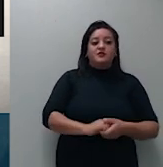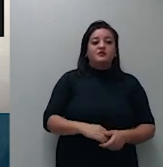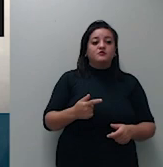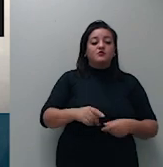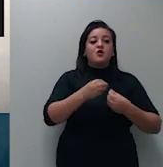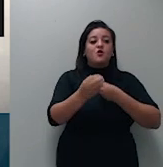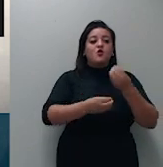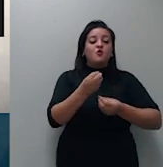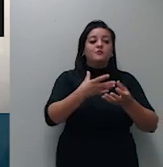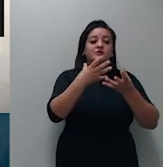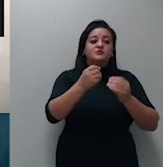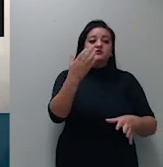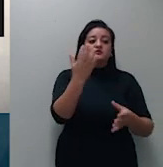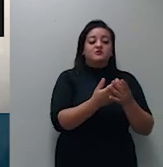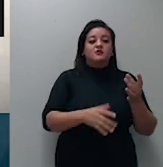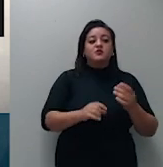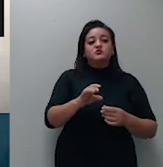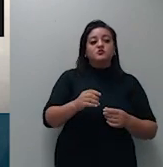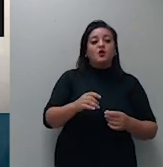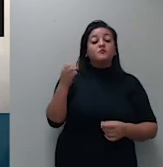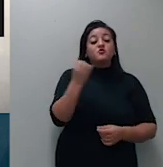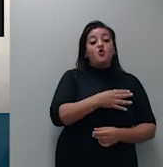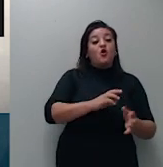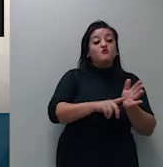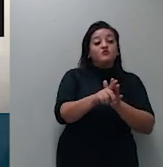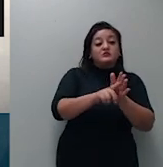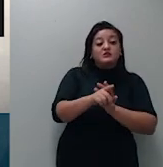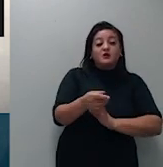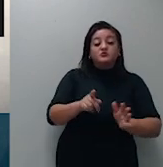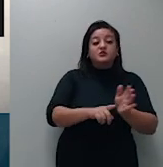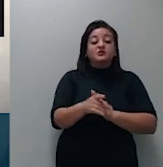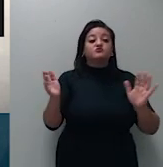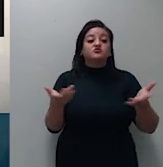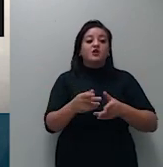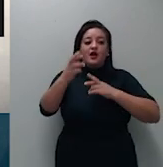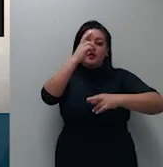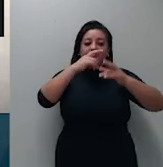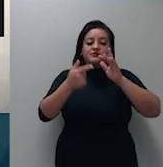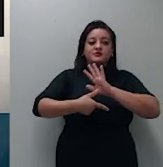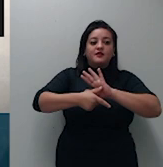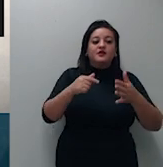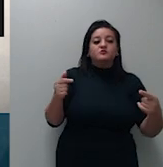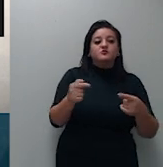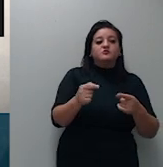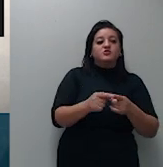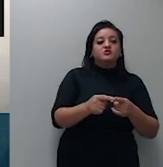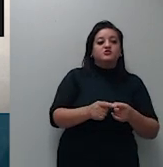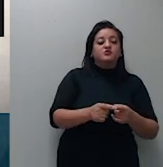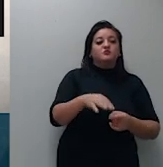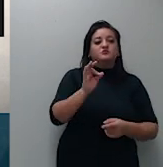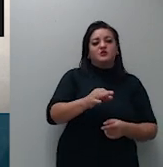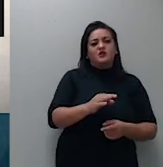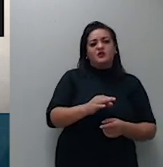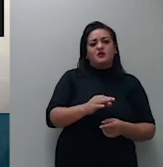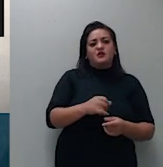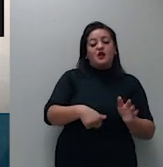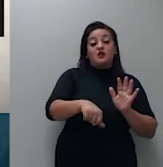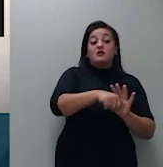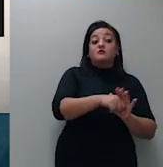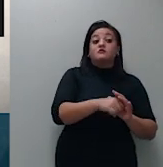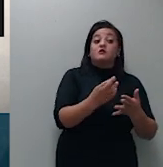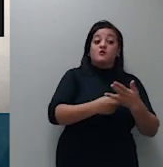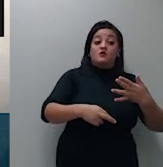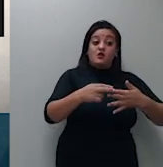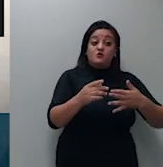não se prestam os aclaratórios ao simples reexame de questão já analisada com o intuito de conferir efeito